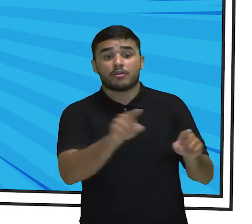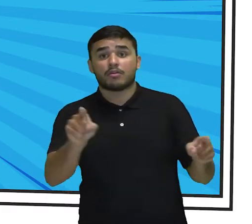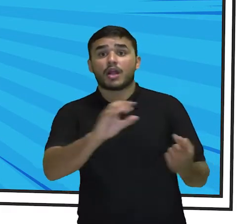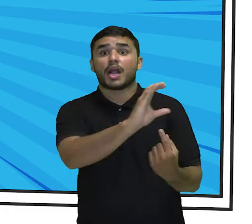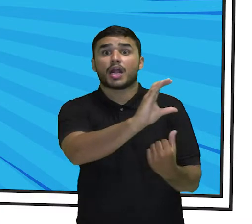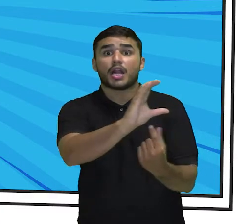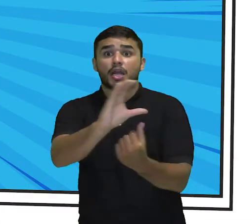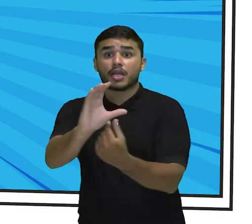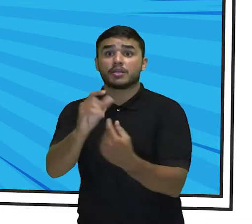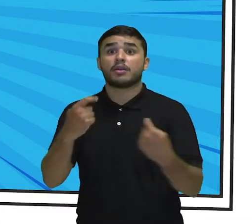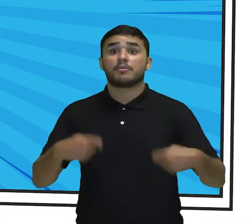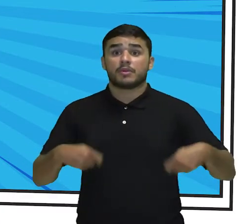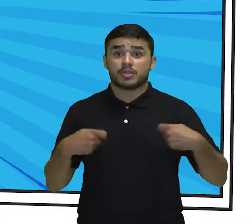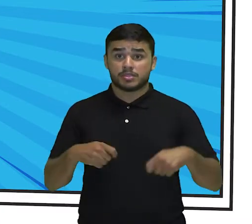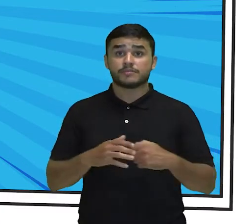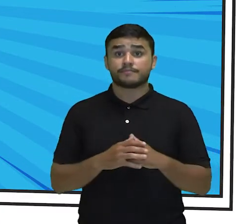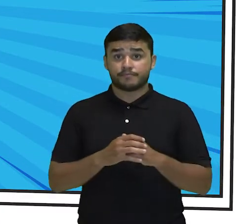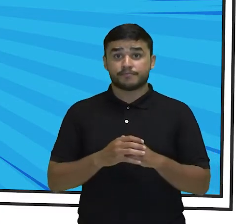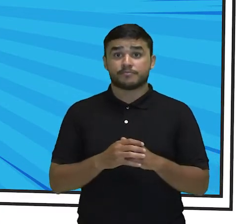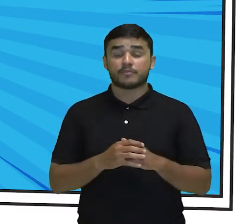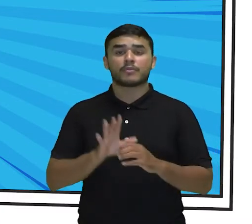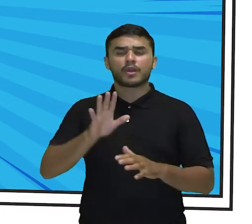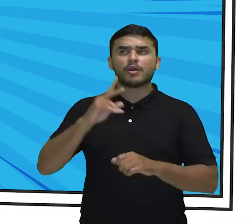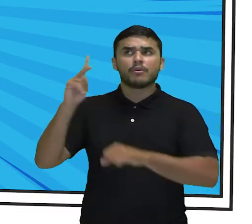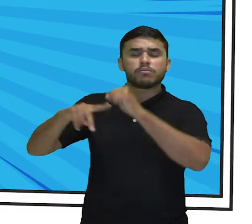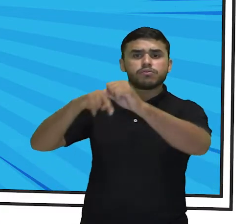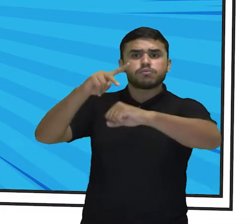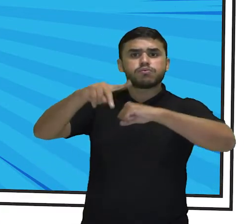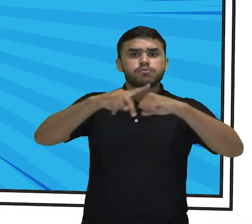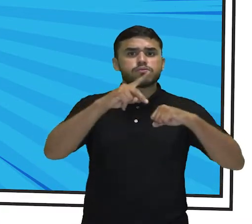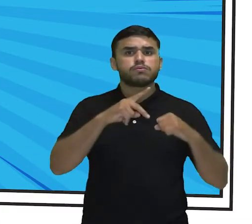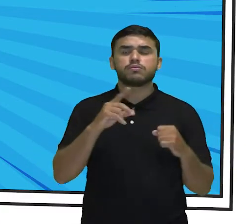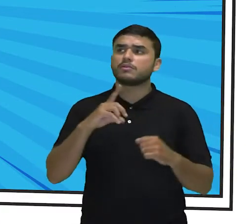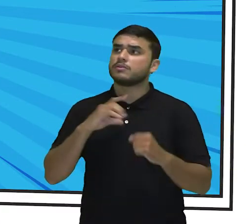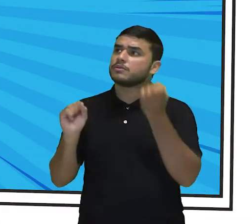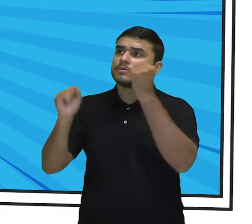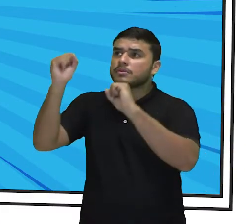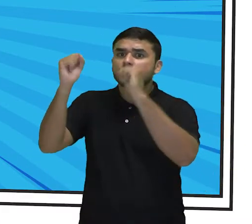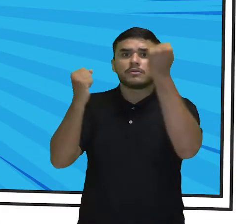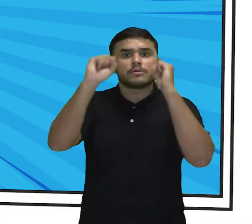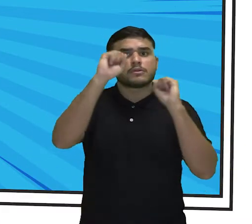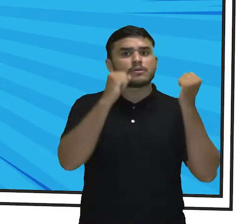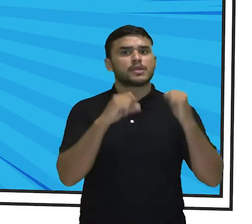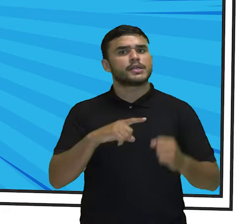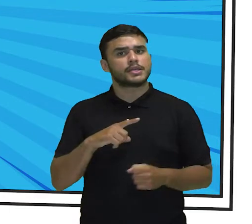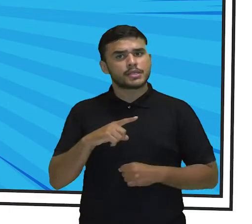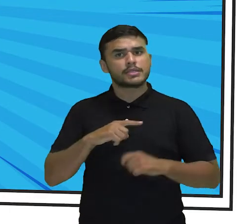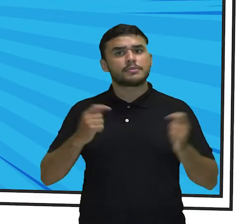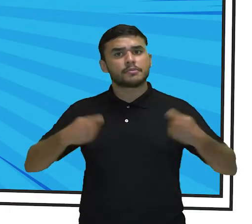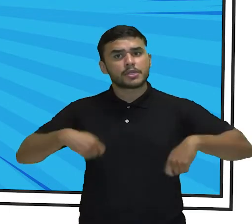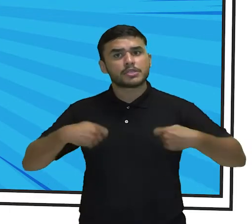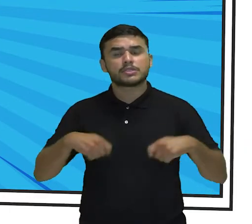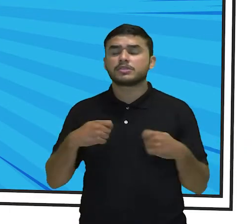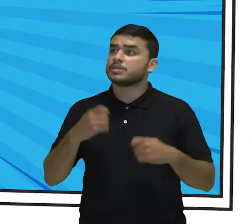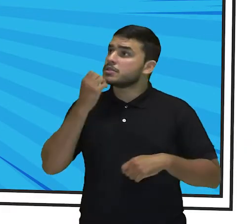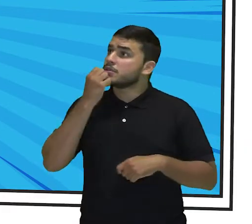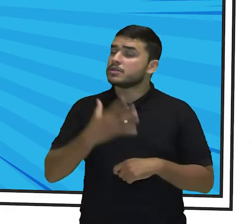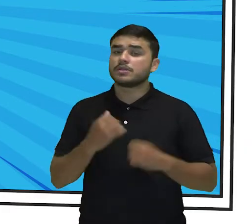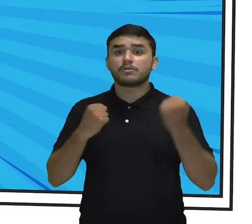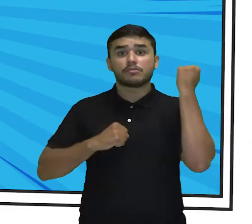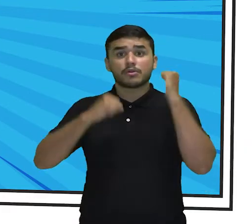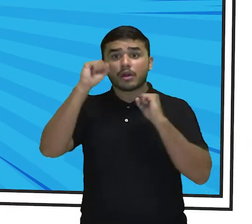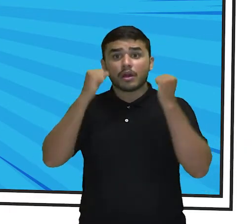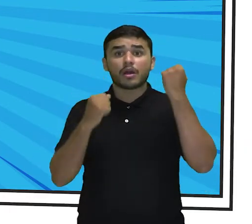consumidor. Então, se todos os países começam a fazer indústria, se todos os países têm necessidade da indústria, todos os países vão